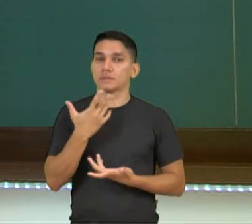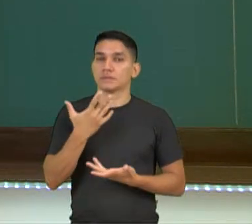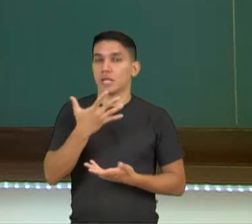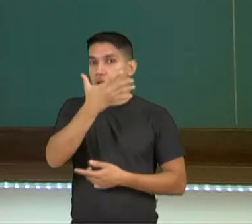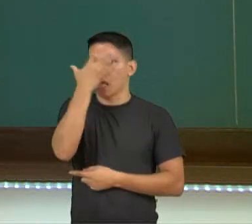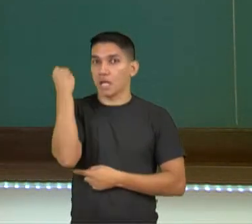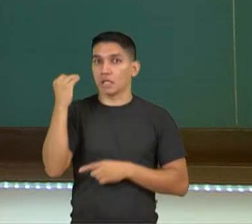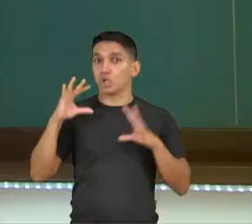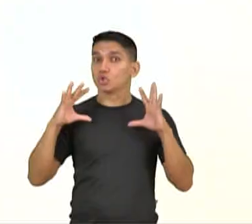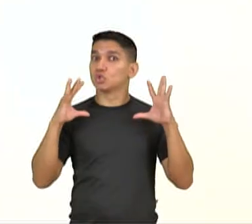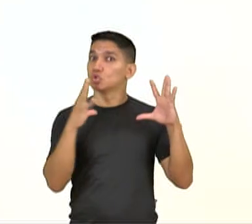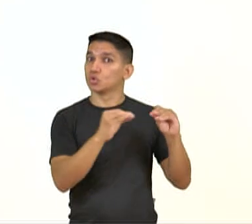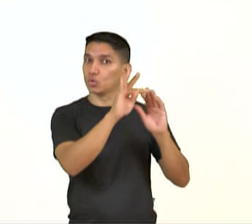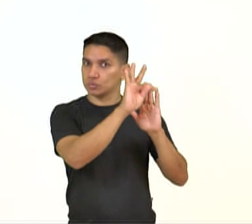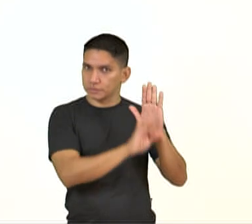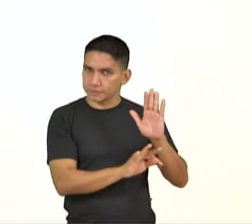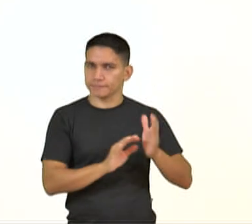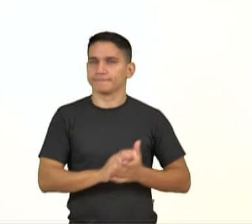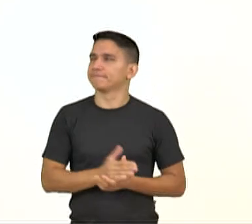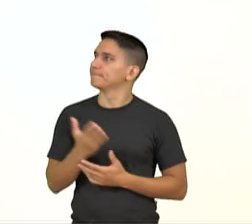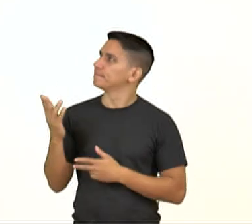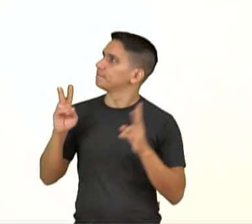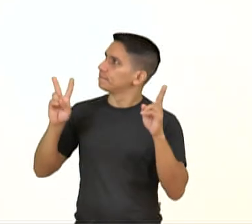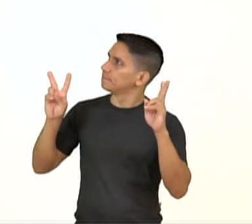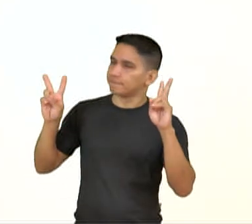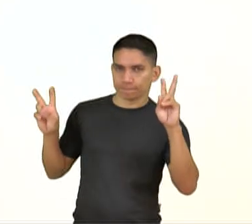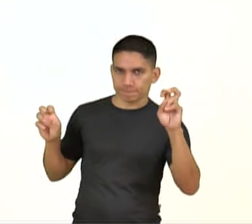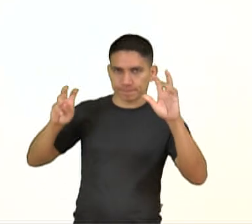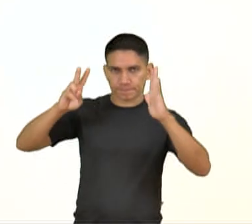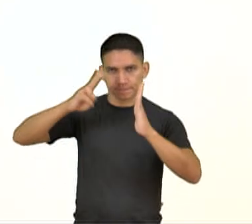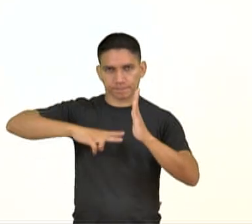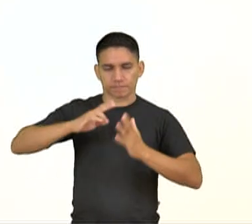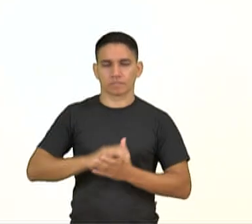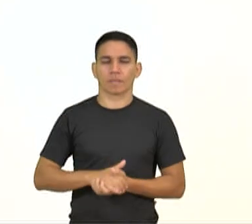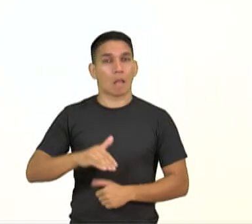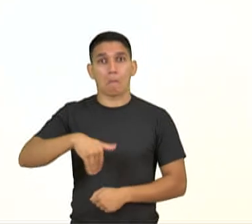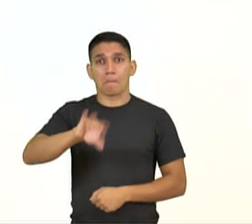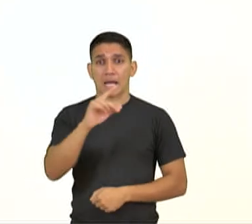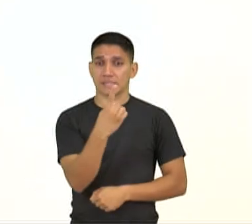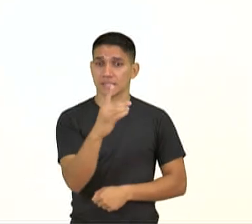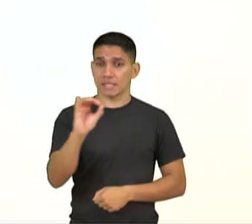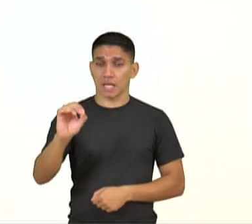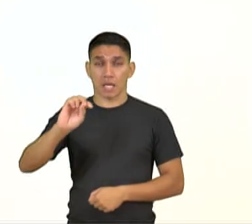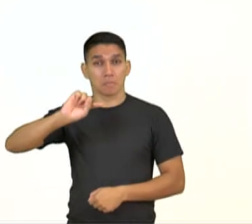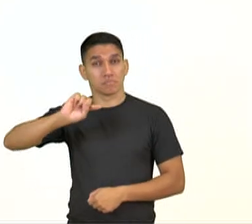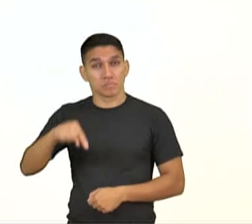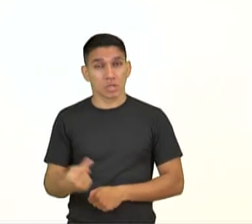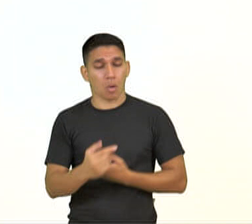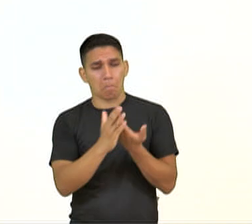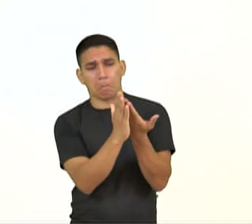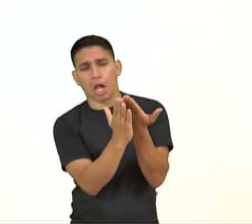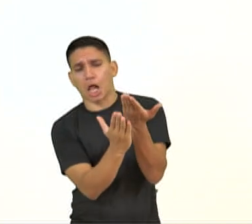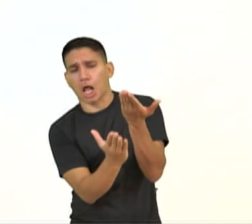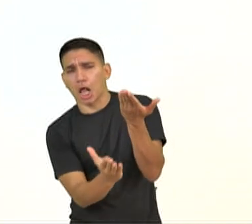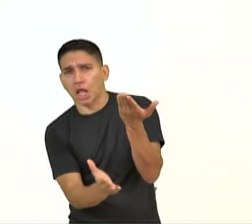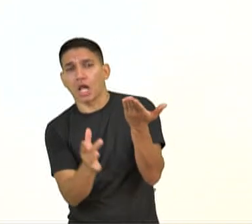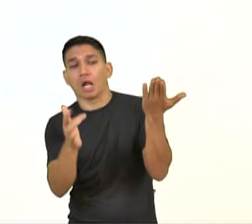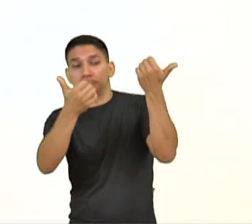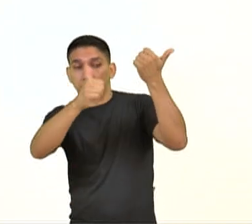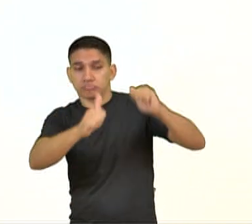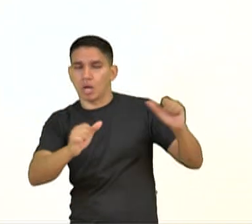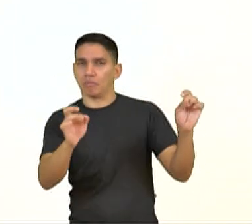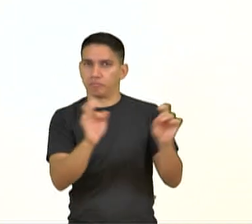do texto. Vamos ler. Mais de 100 mil processos de refúgio tiveram análise concluída pelo Comitê